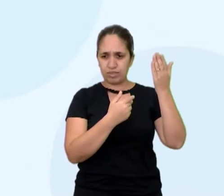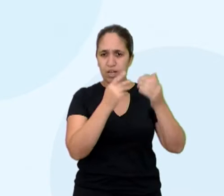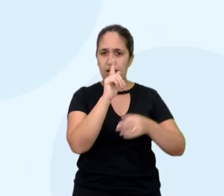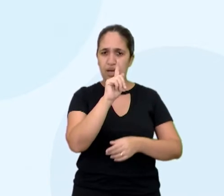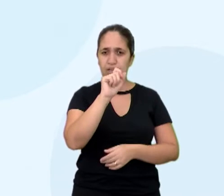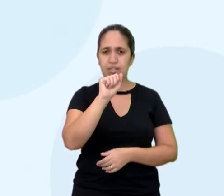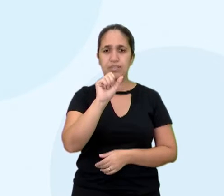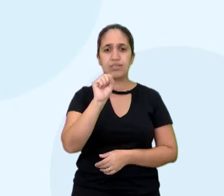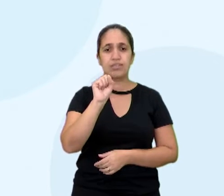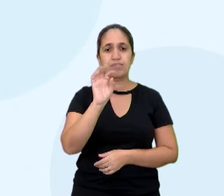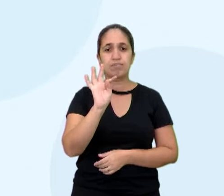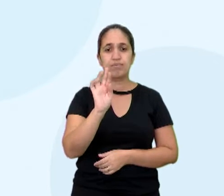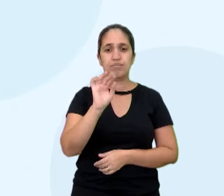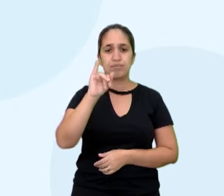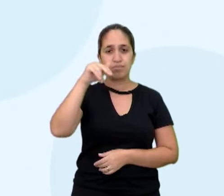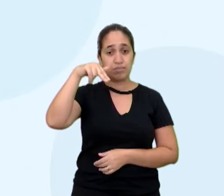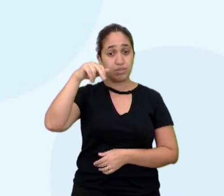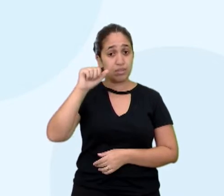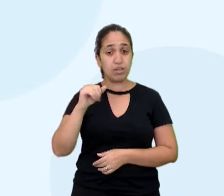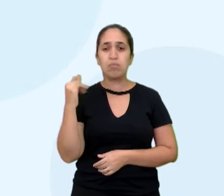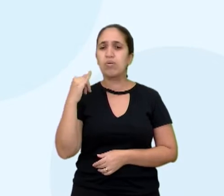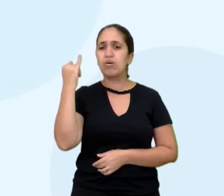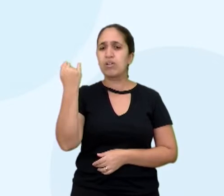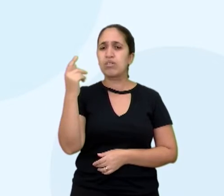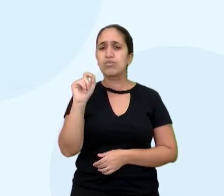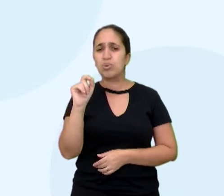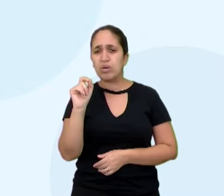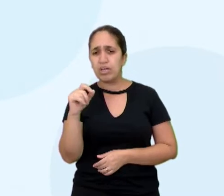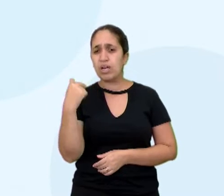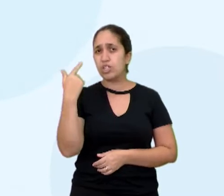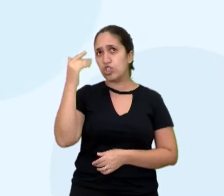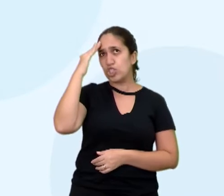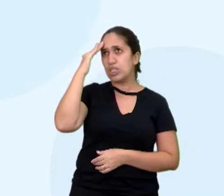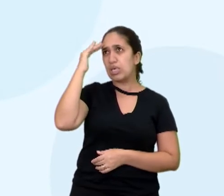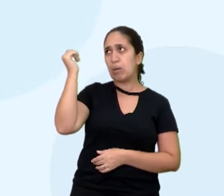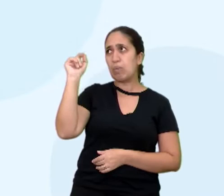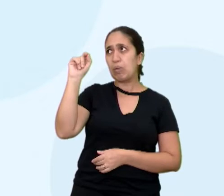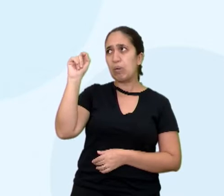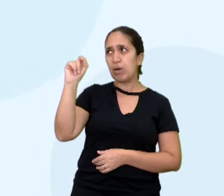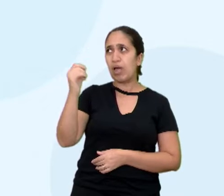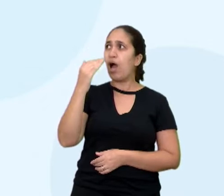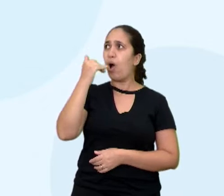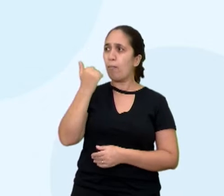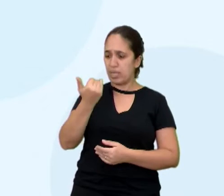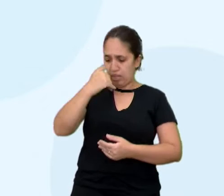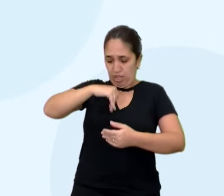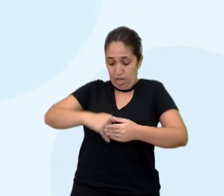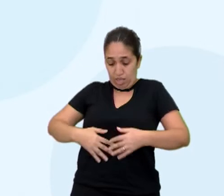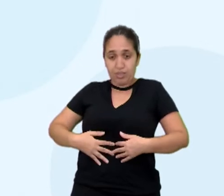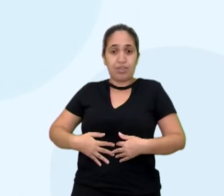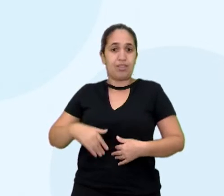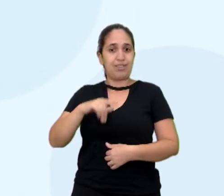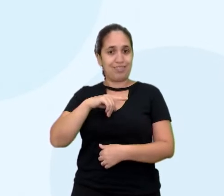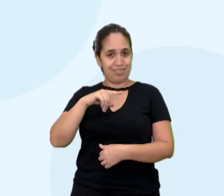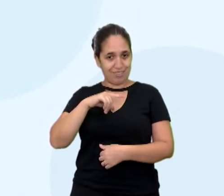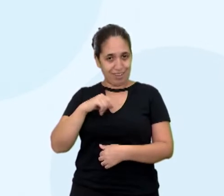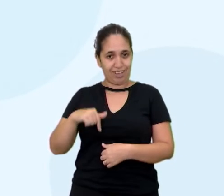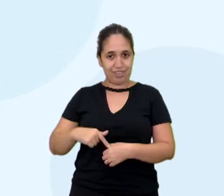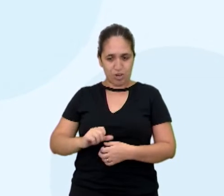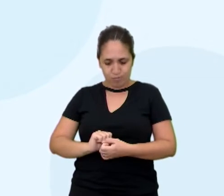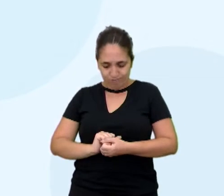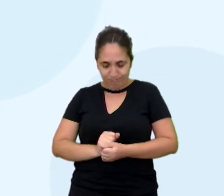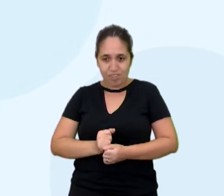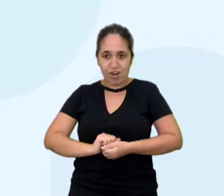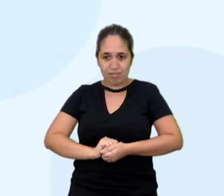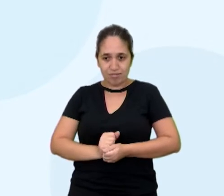importante justamente para a gente saber que a gente tem alimento dentro do nosso corpo e que a gente precisa digerir então esses